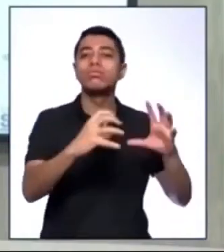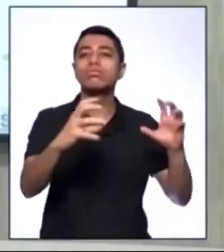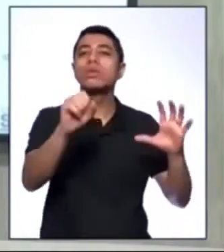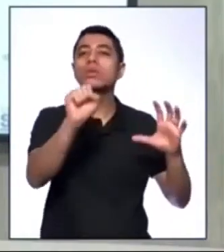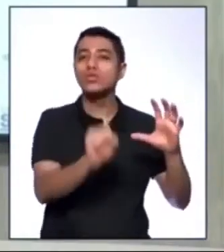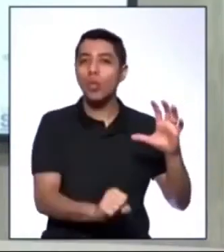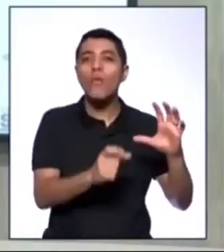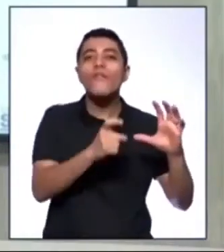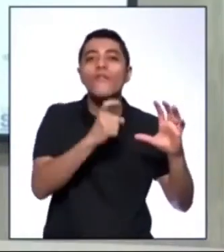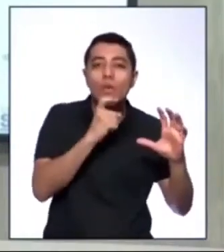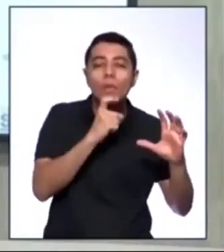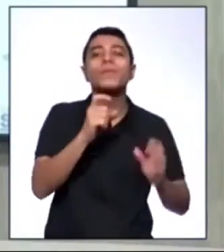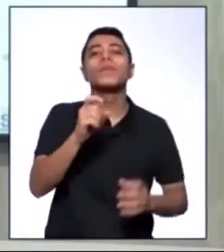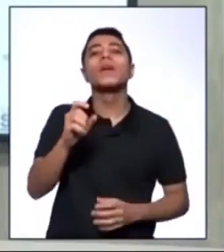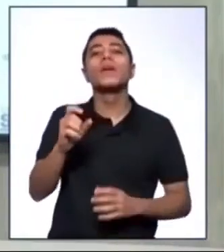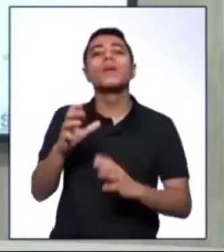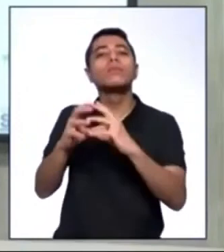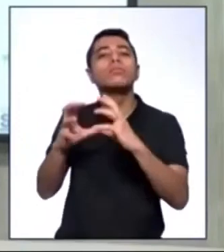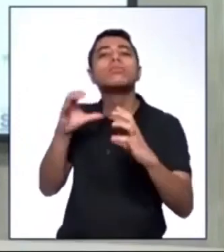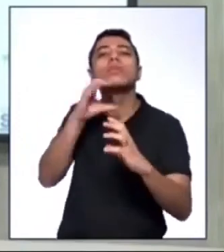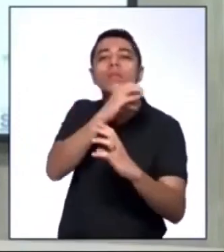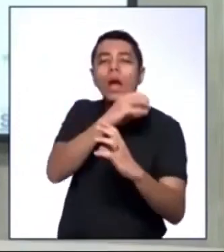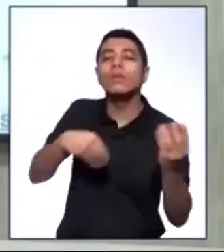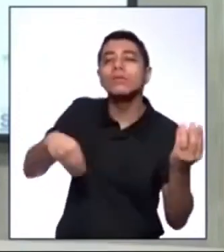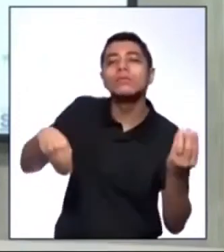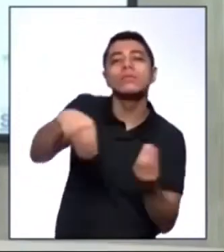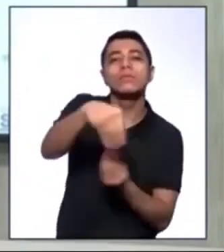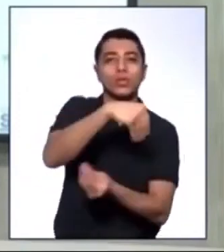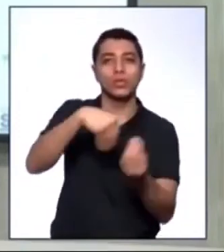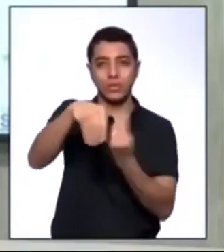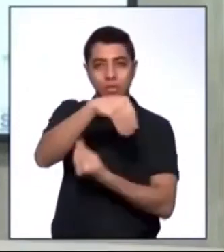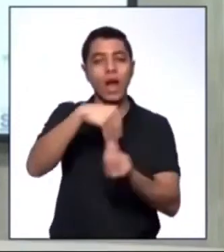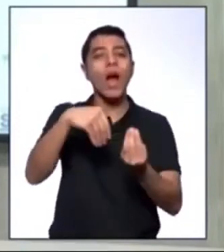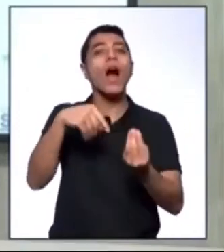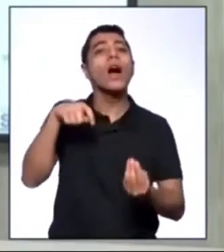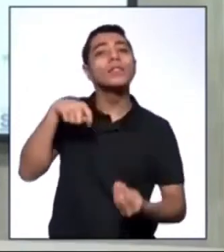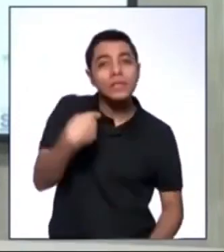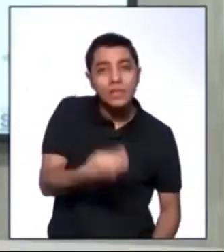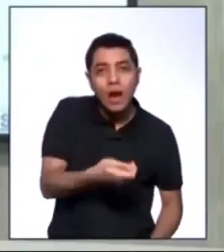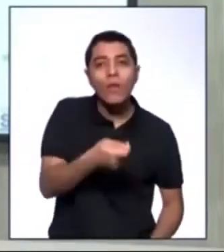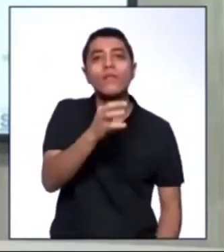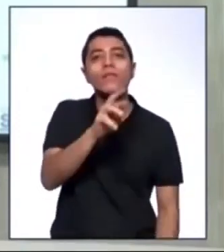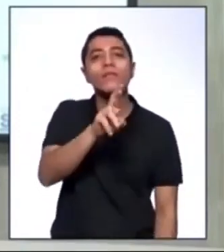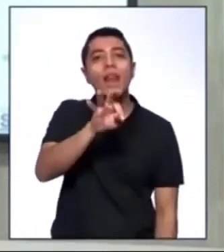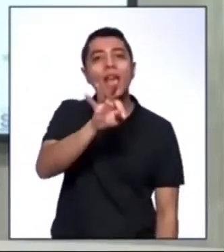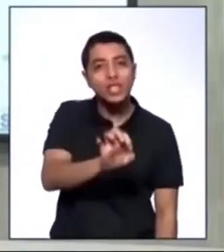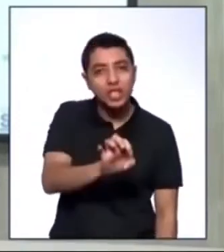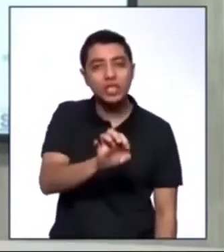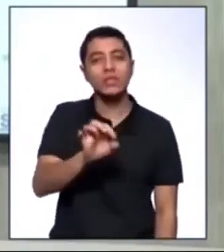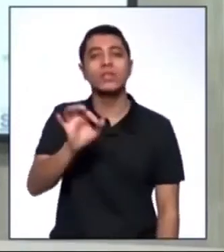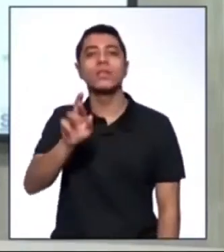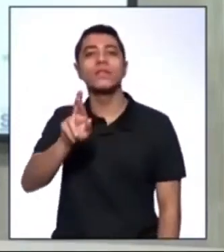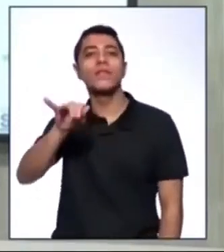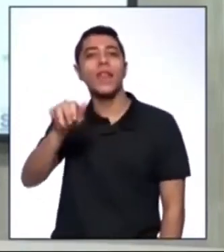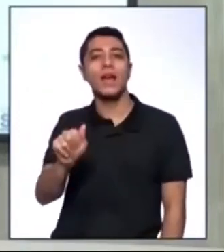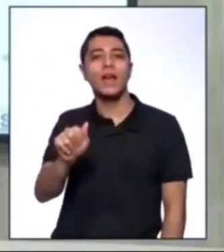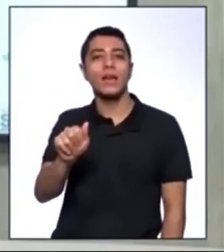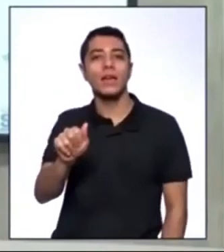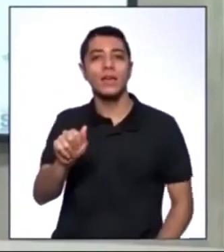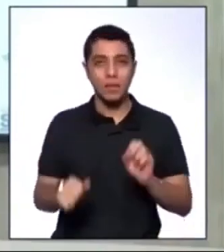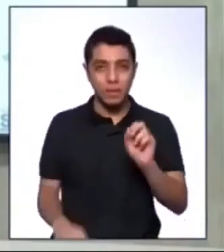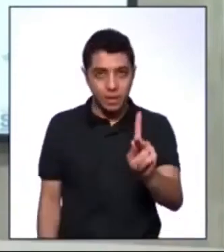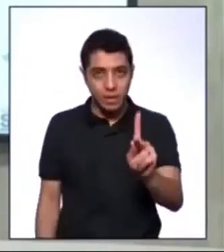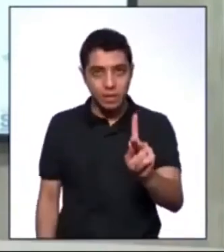Agora, quanto mais perto do litoral, mais úmido? Sim, galera, toda a umidade vinda do litoral, que é tangenciado por duas correntes